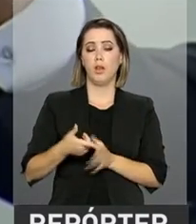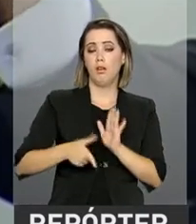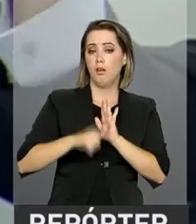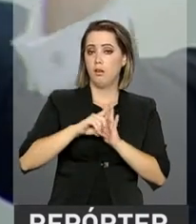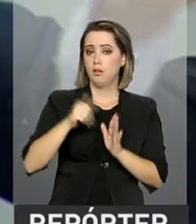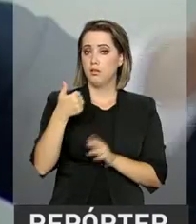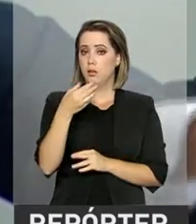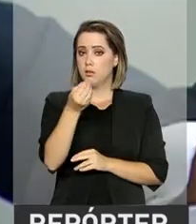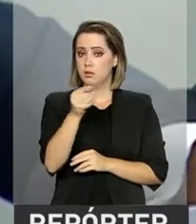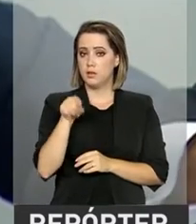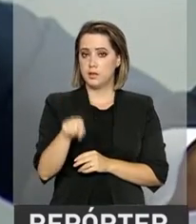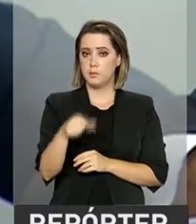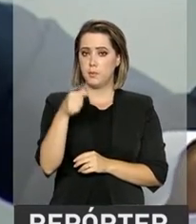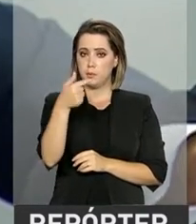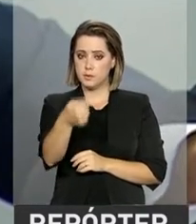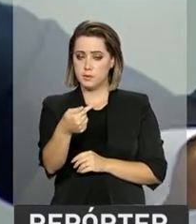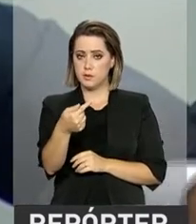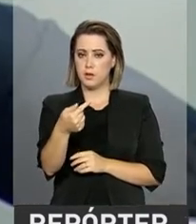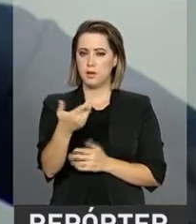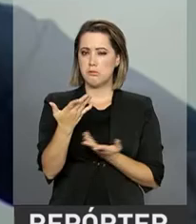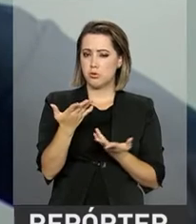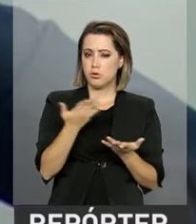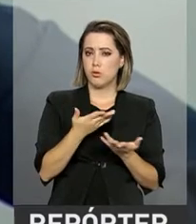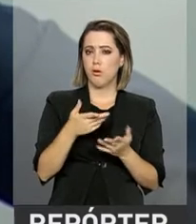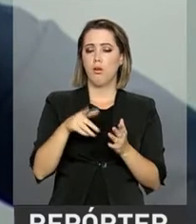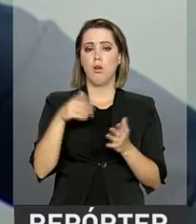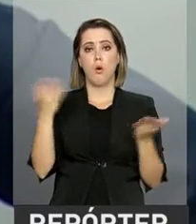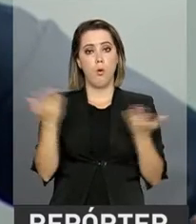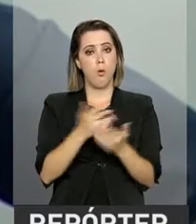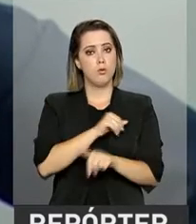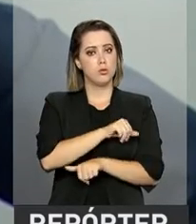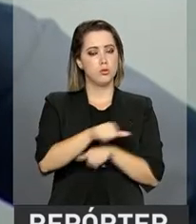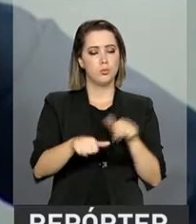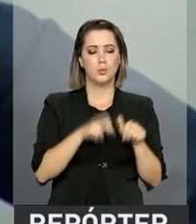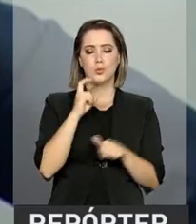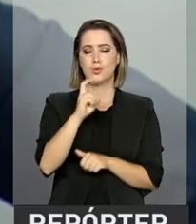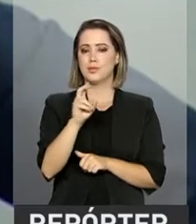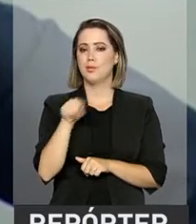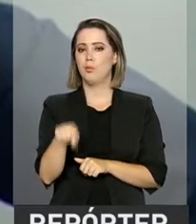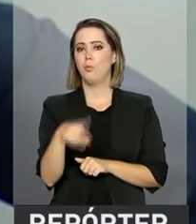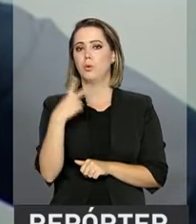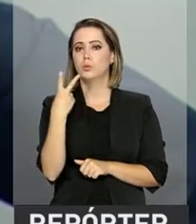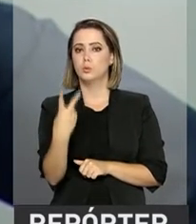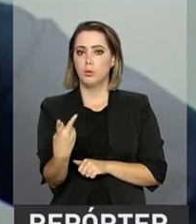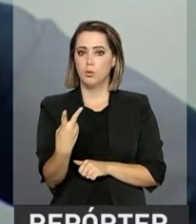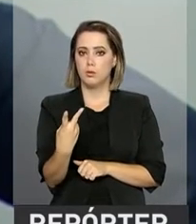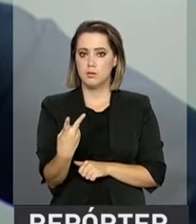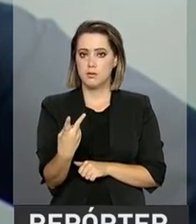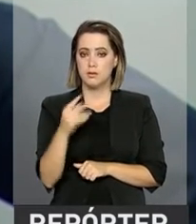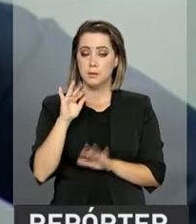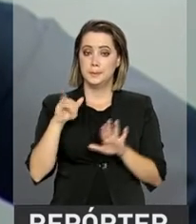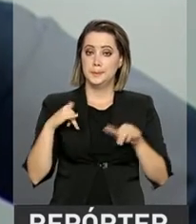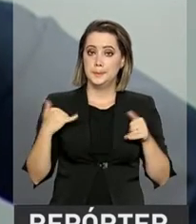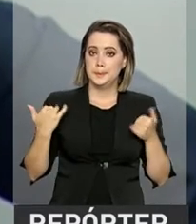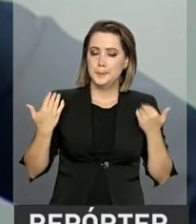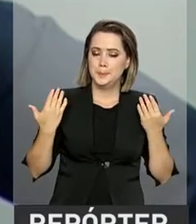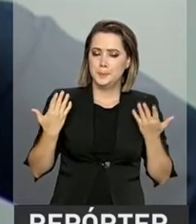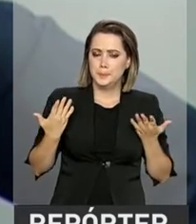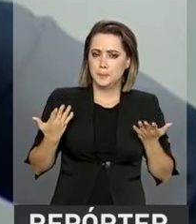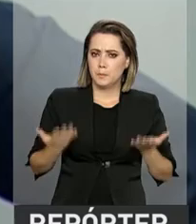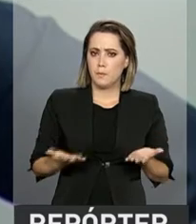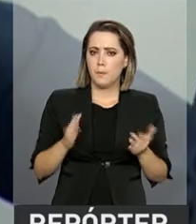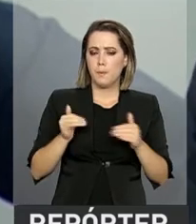10,7 para, no fim do ano, 6,29, hoje está em 5,2, não é? E